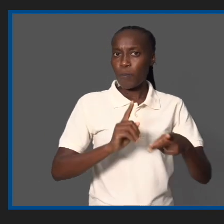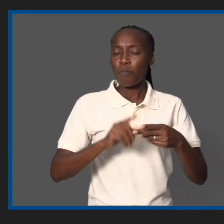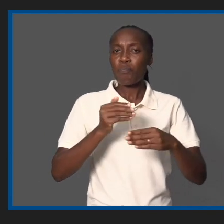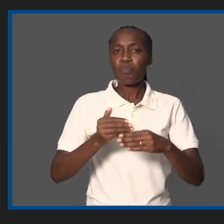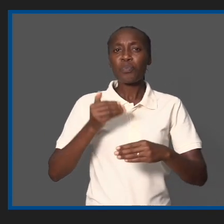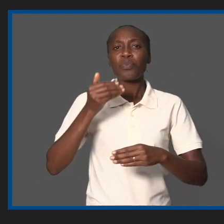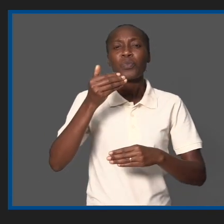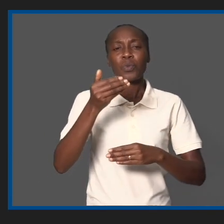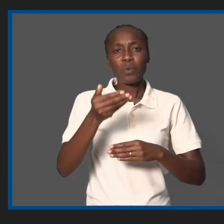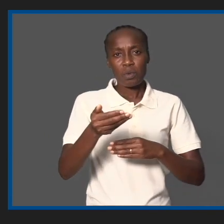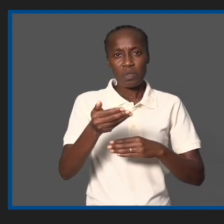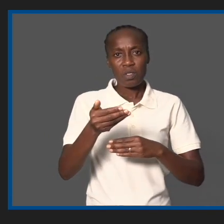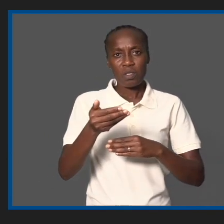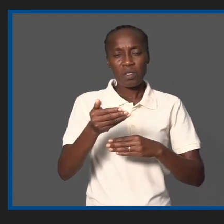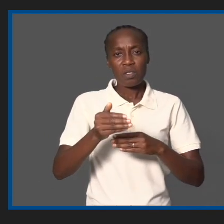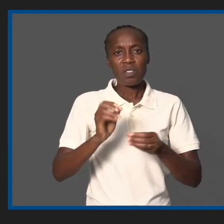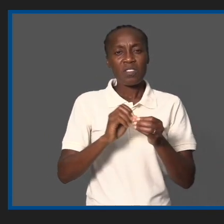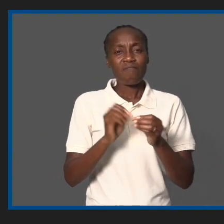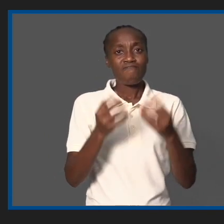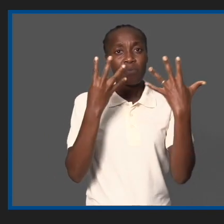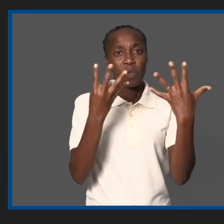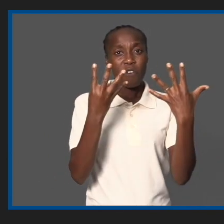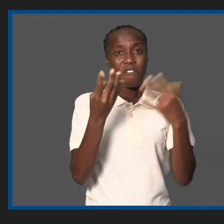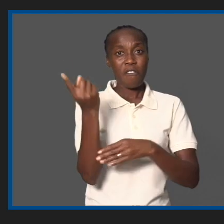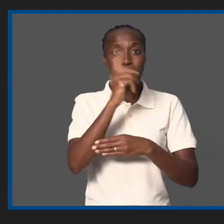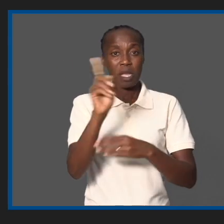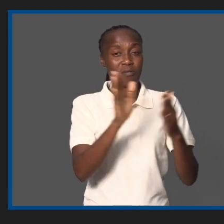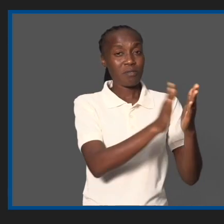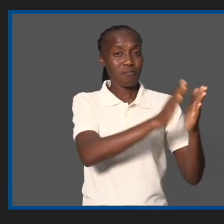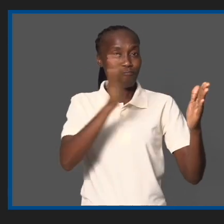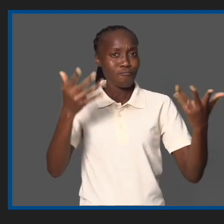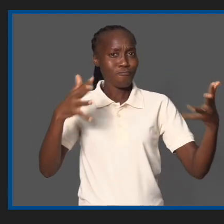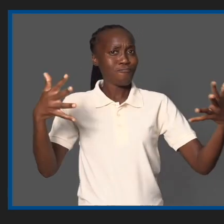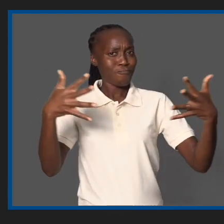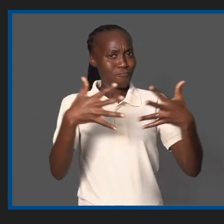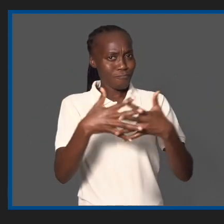Então, depois de eu completar os 9 meses da gravidez,